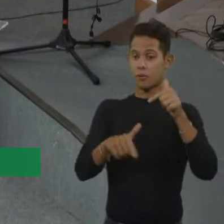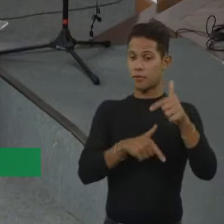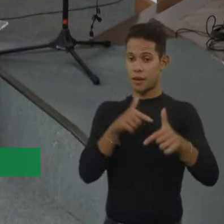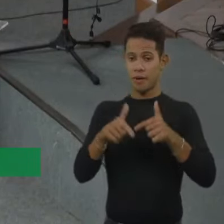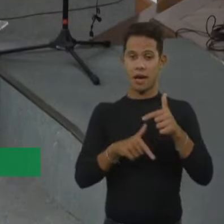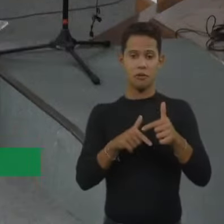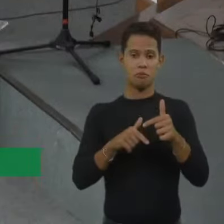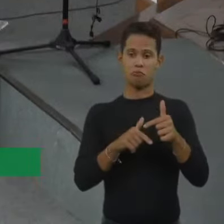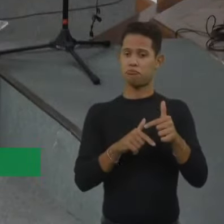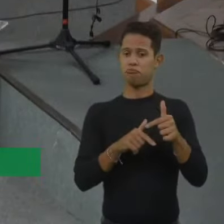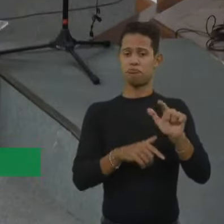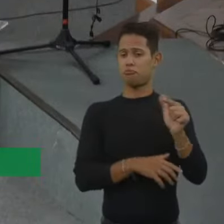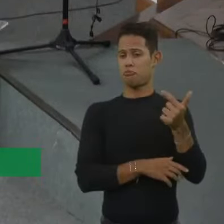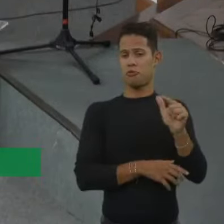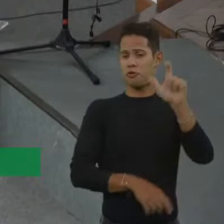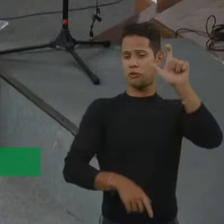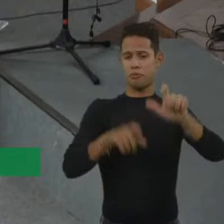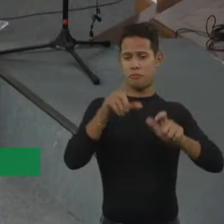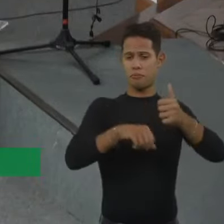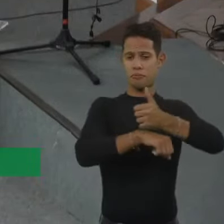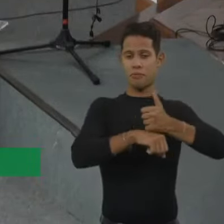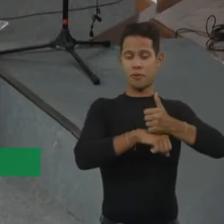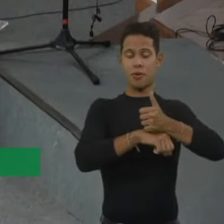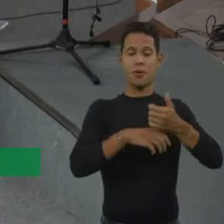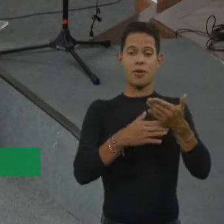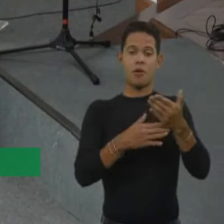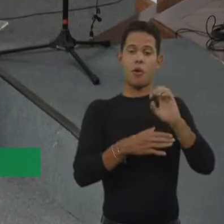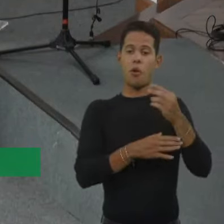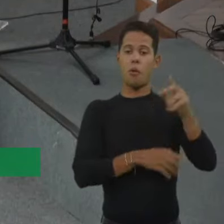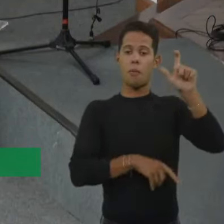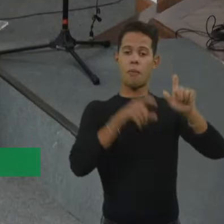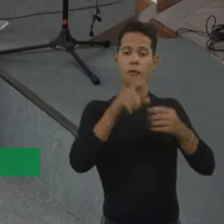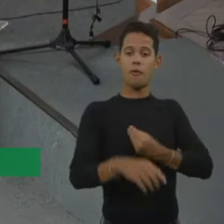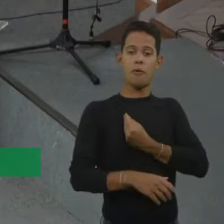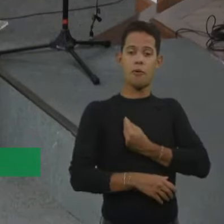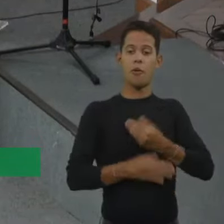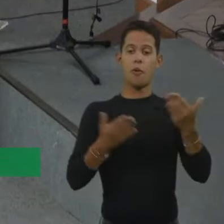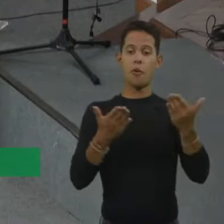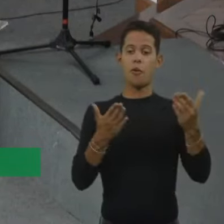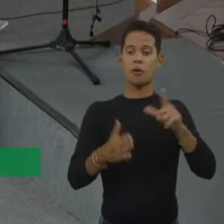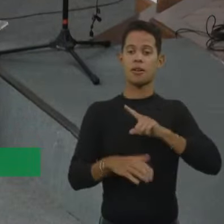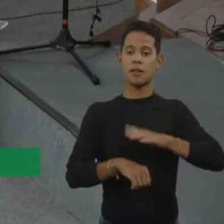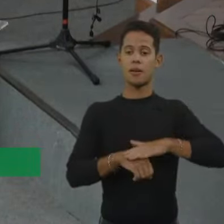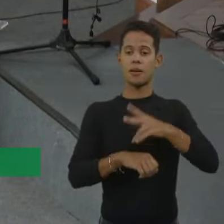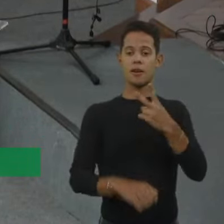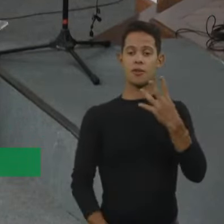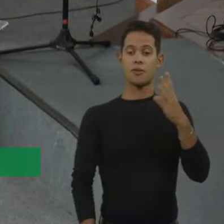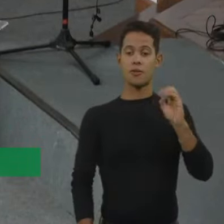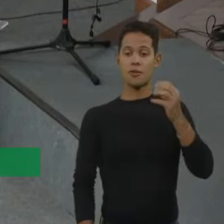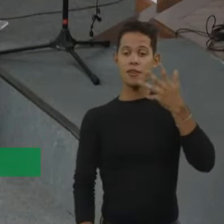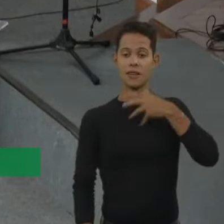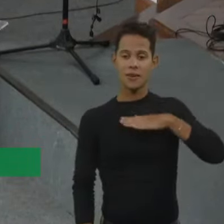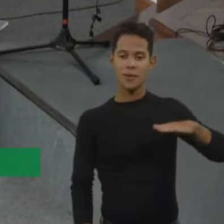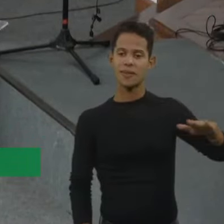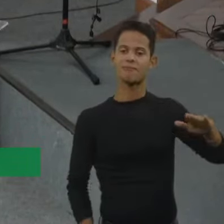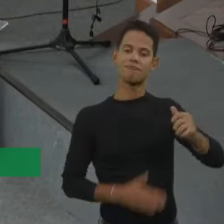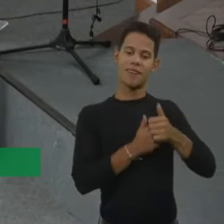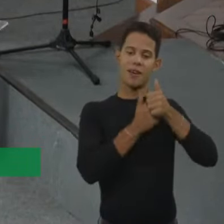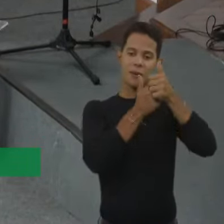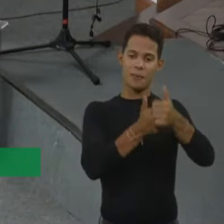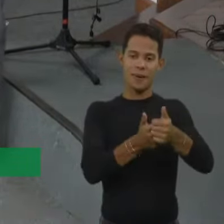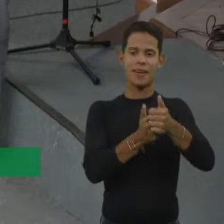hoje nós temos mais de 240 crianças com osteogênese imperfeita, que nós acompanhamos no Hospital Infantil.